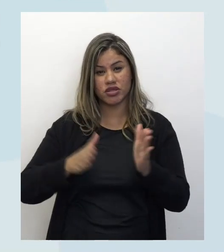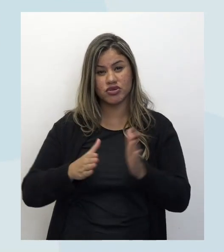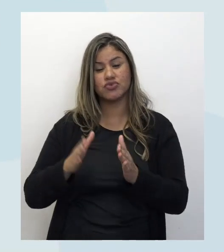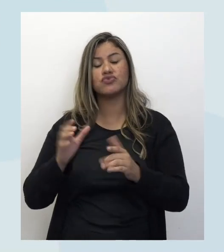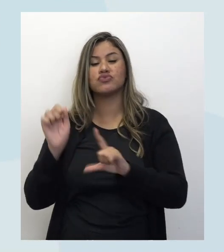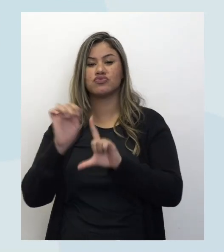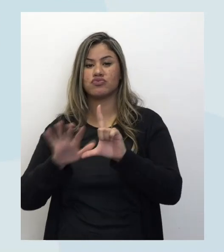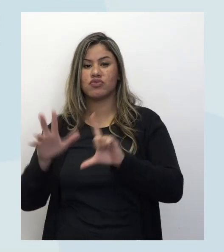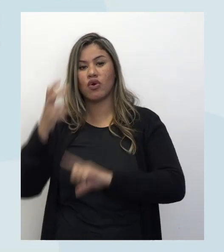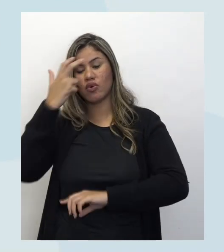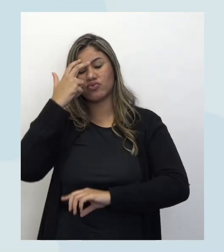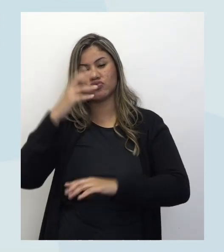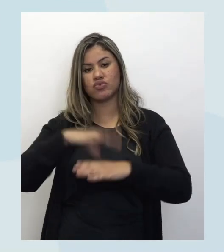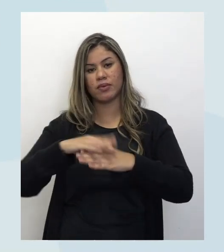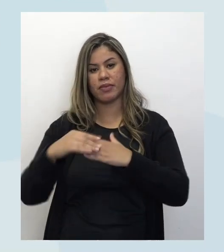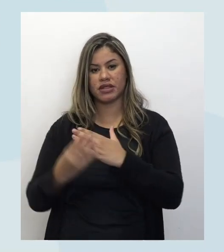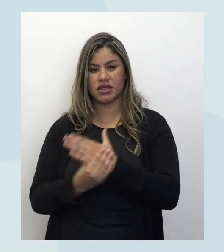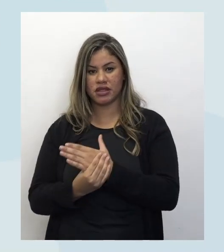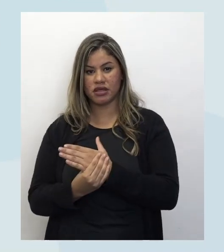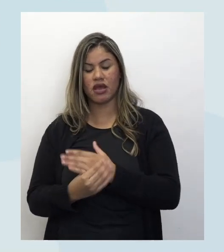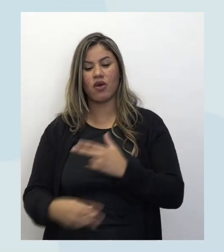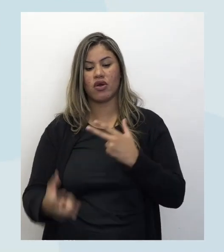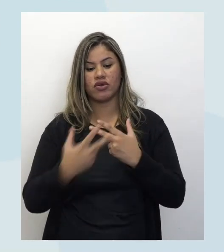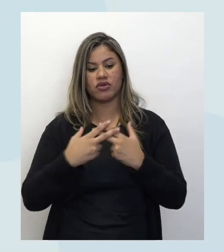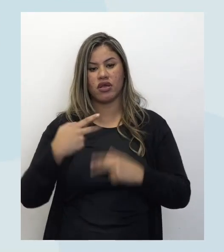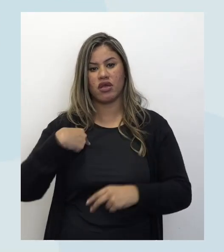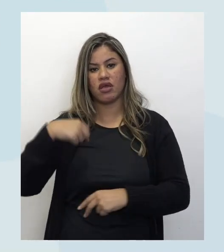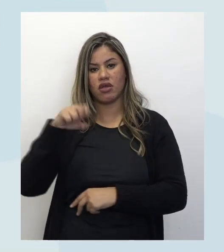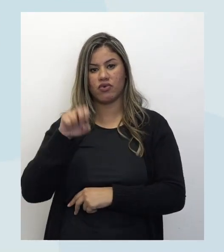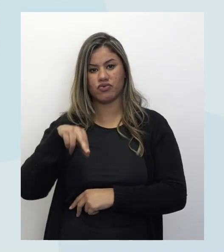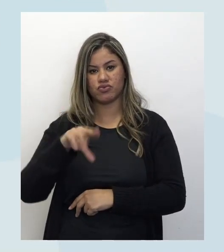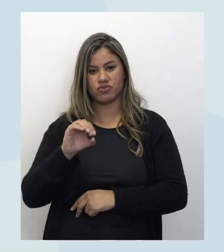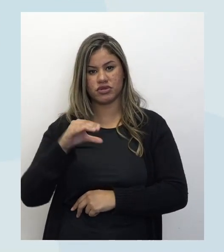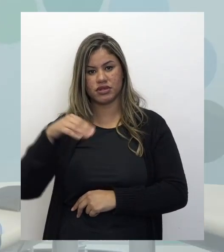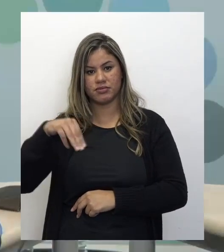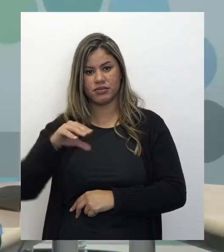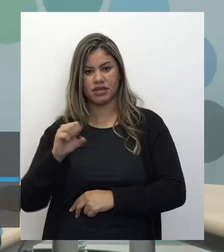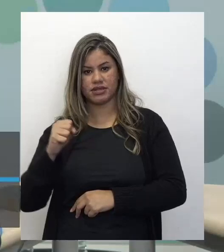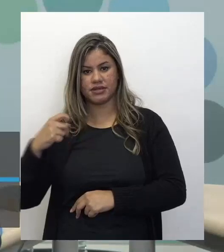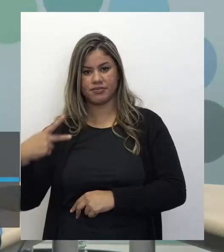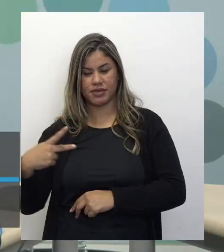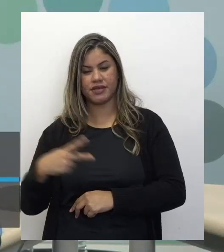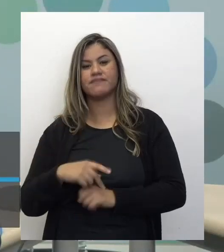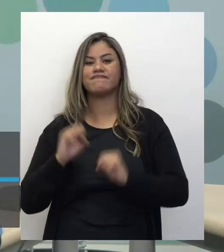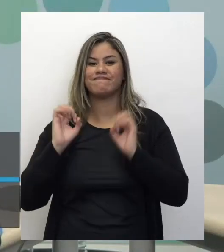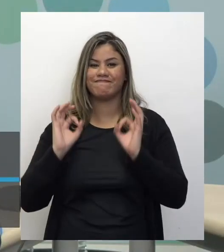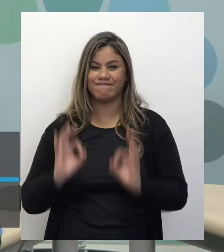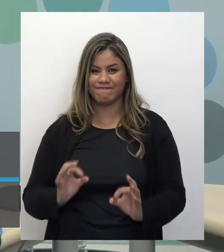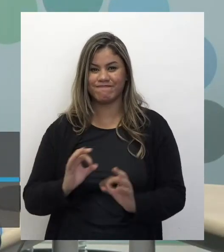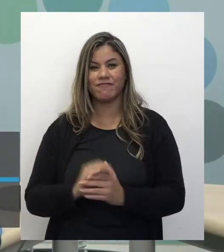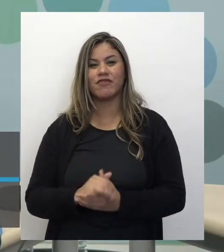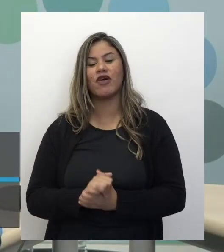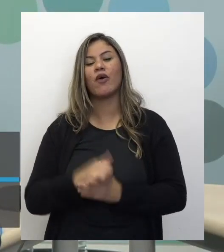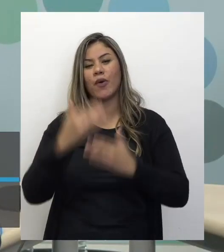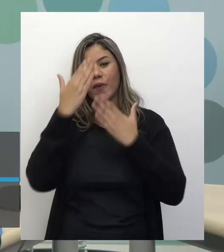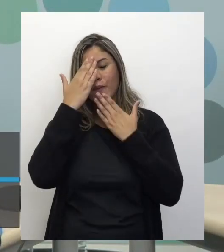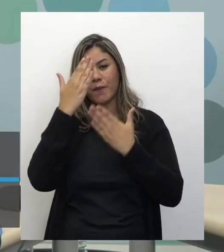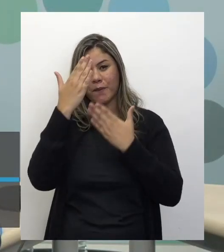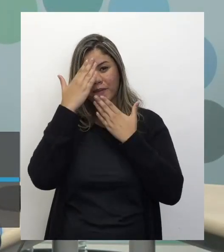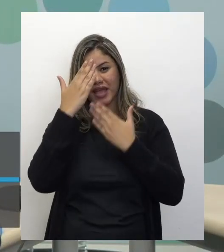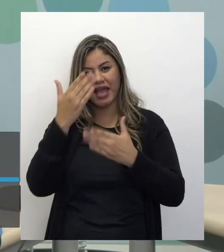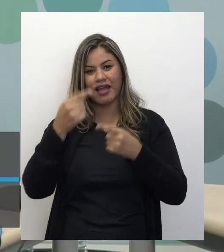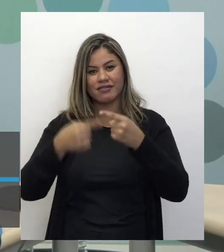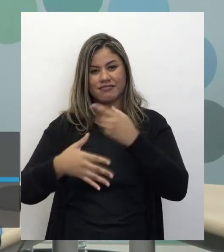compartilhando com a gente nas redes sociais através da hashtag #EuNoCMSP. Certo, pessoal? Muitíssimo obrigada